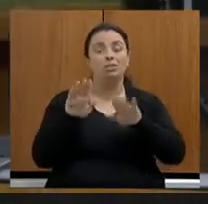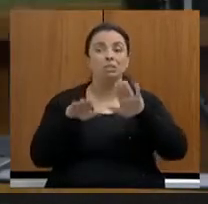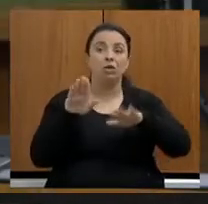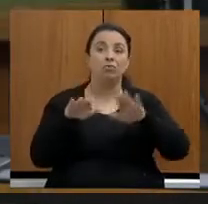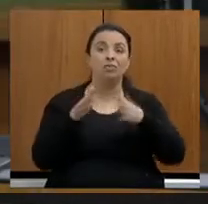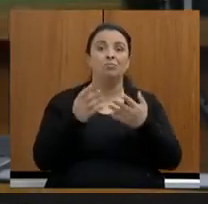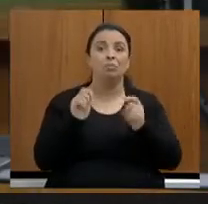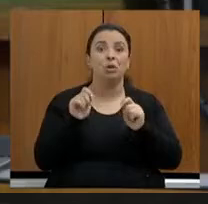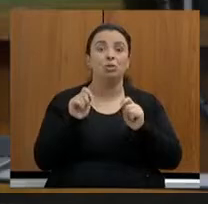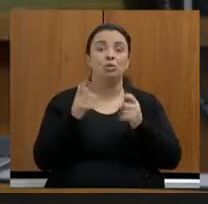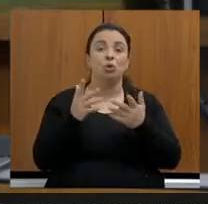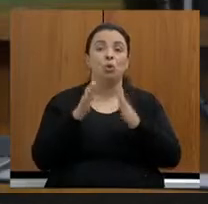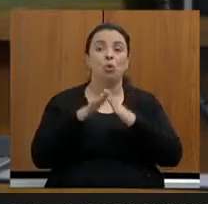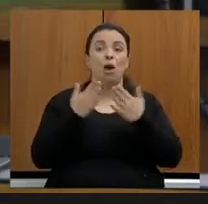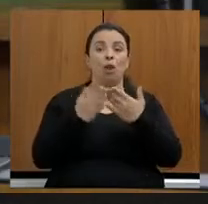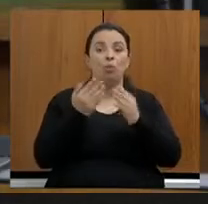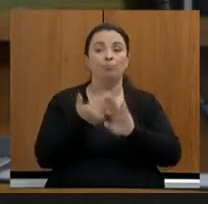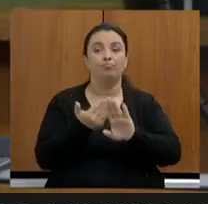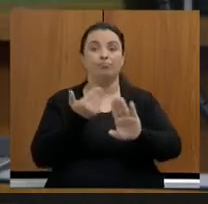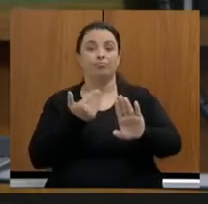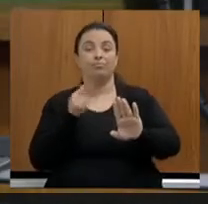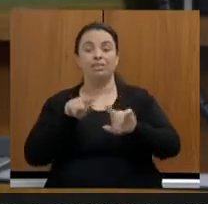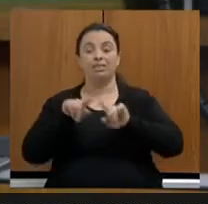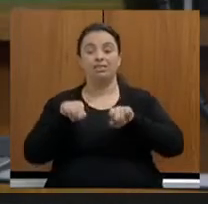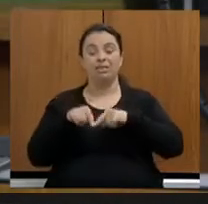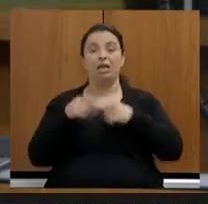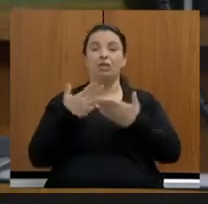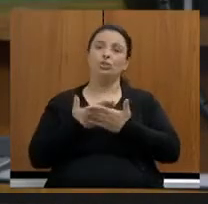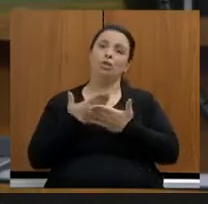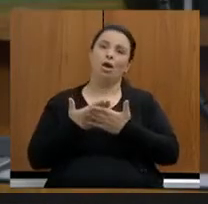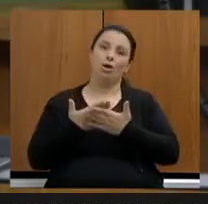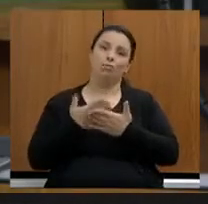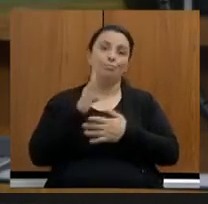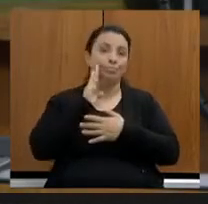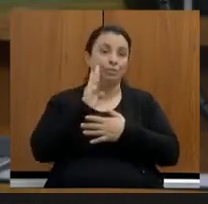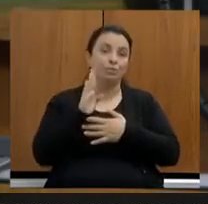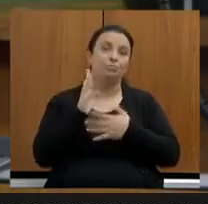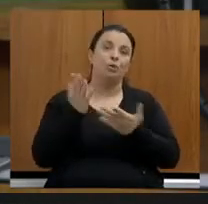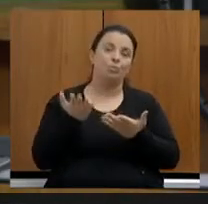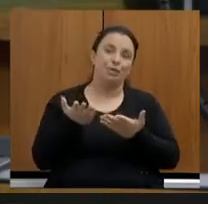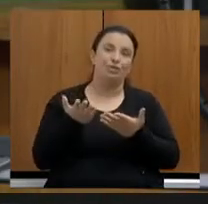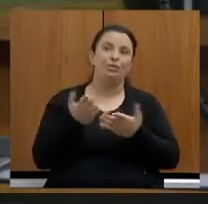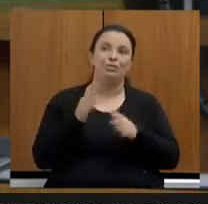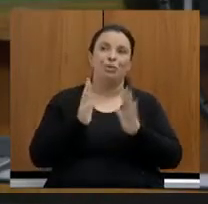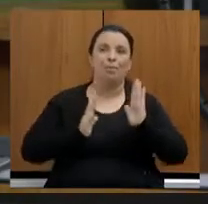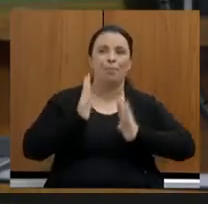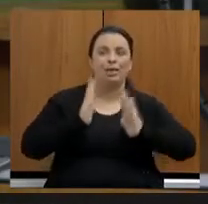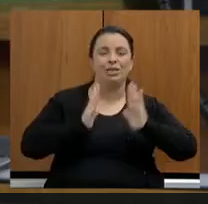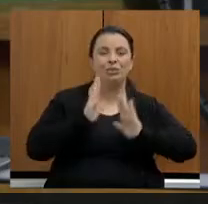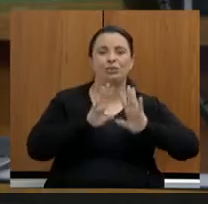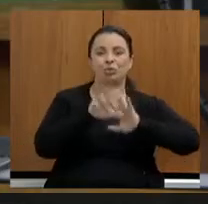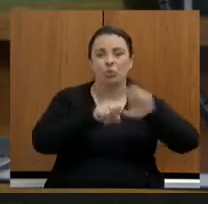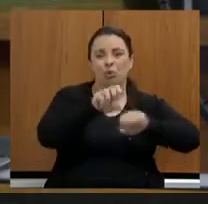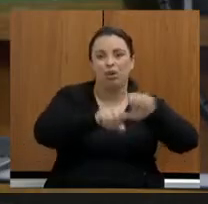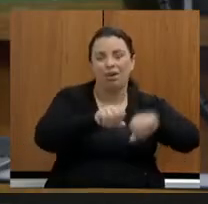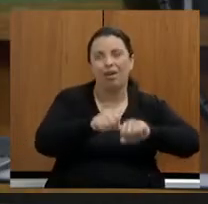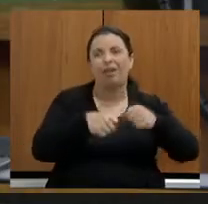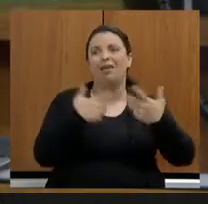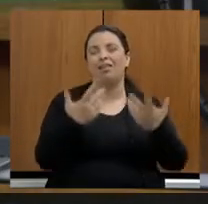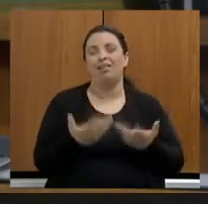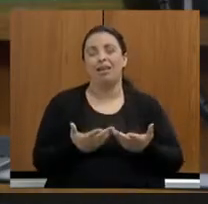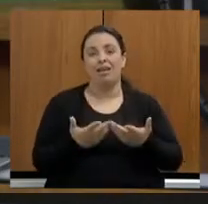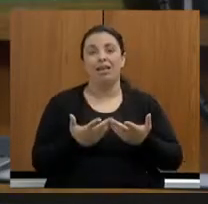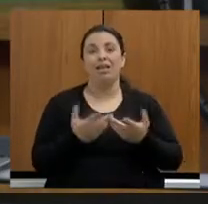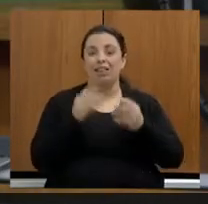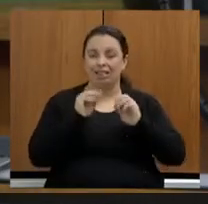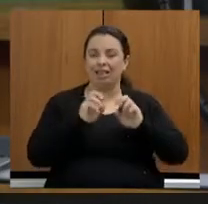afastando o aluno da sala de aula né sobretudo em épocas de colheita essas épocas que o agricultura que eu